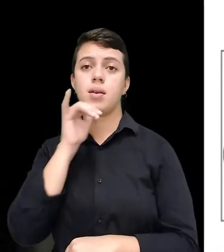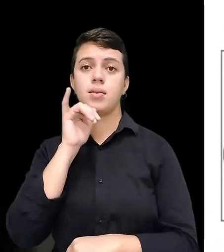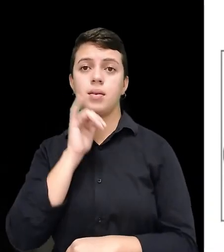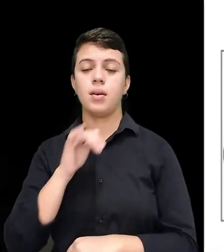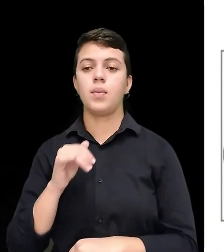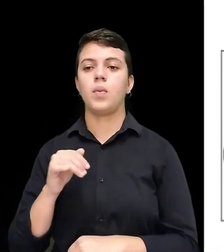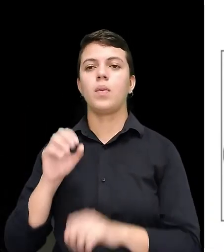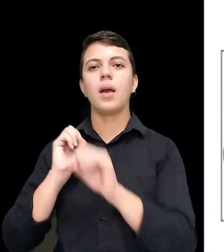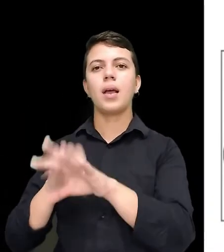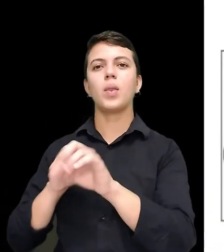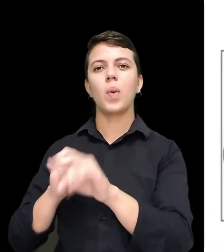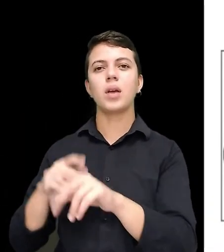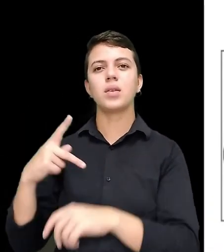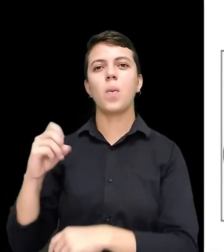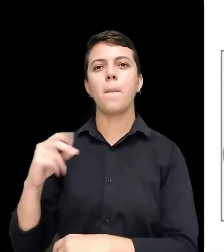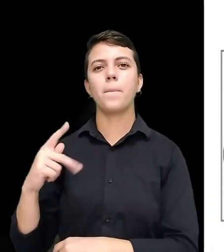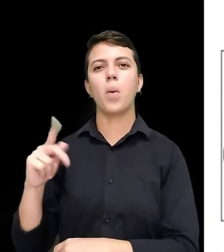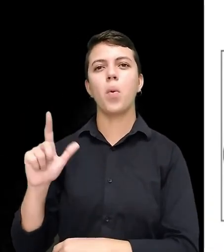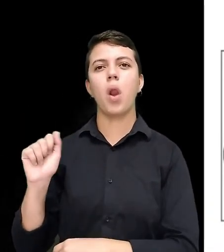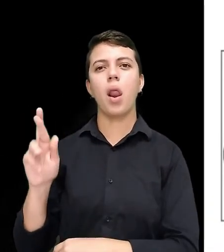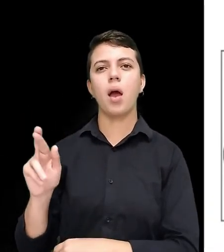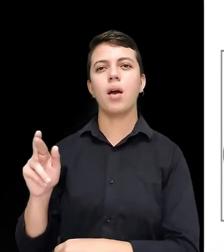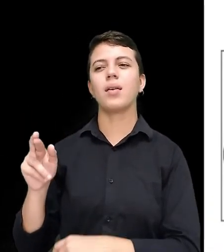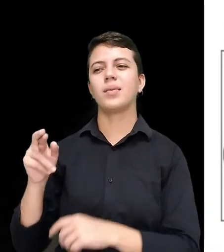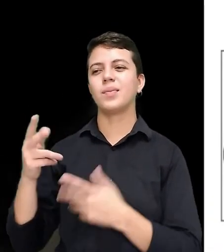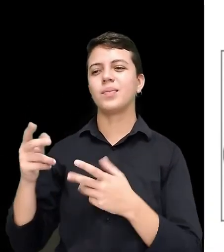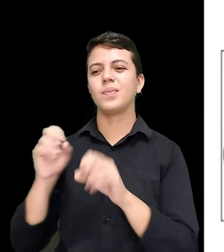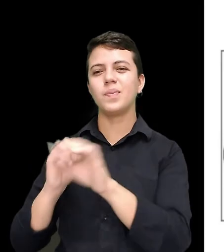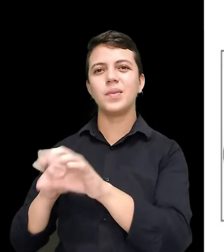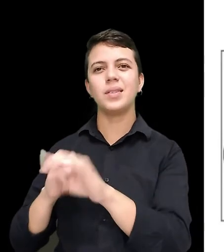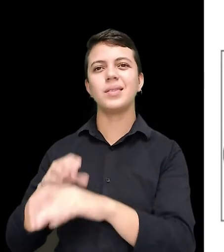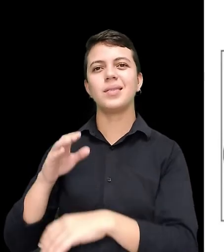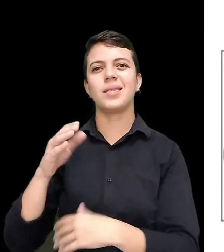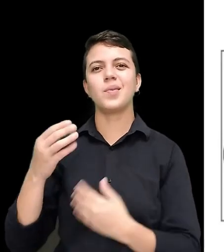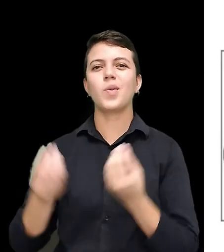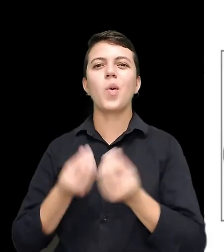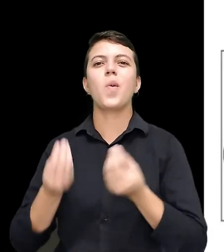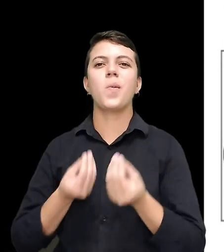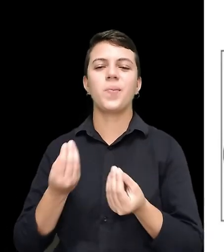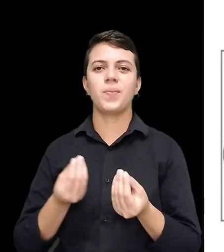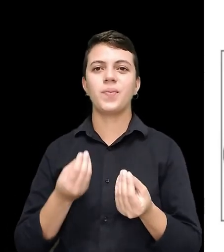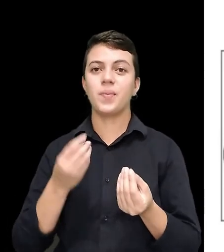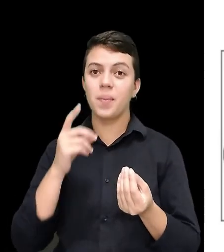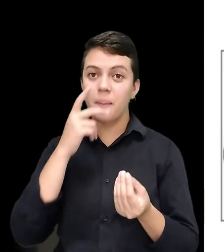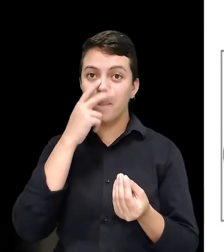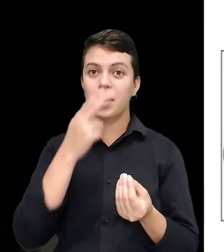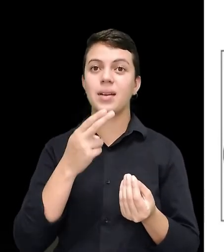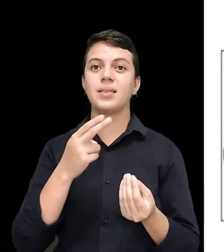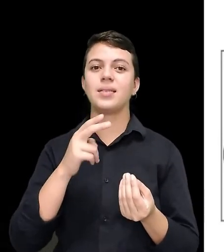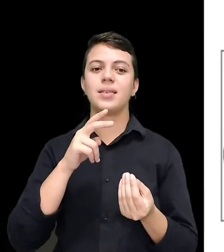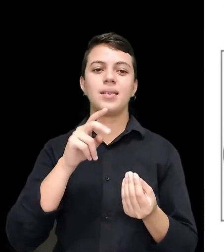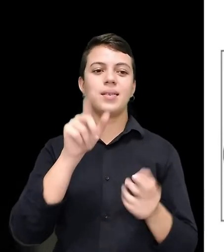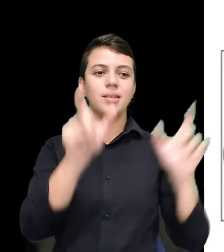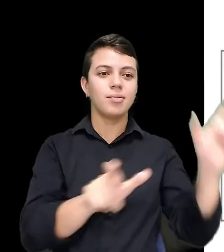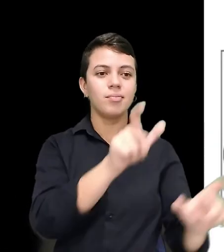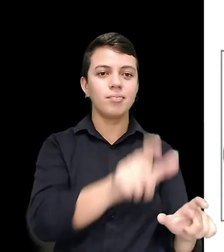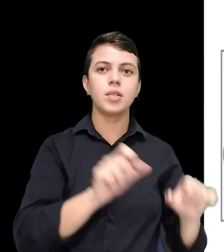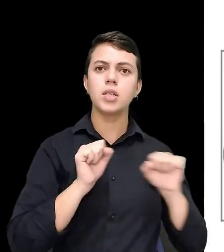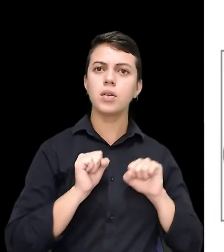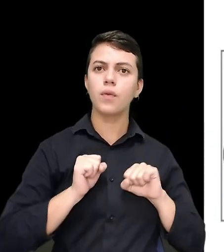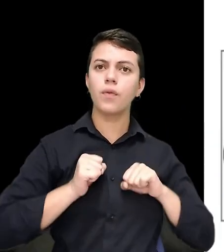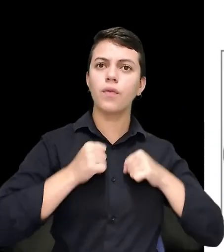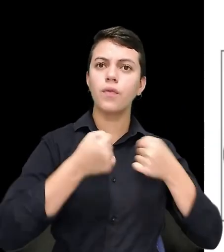desse conhecimento, a problematização desse conteúdo é a partir aí do esforço